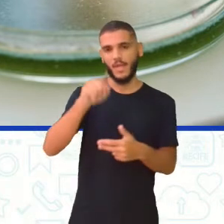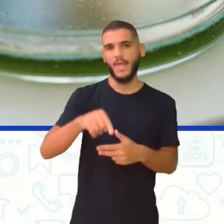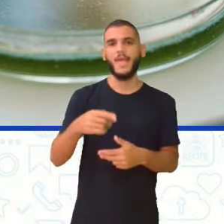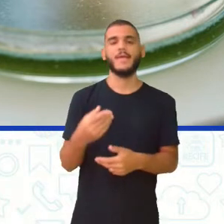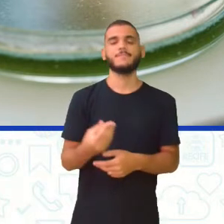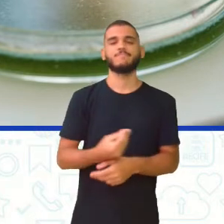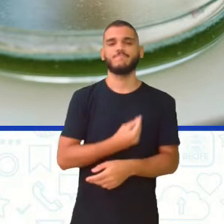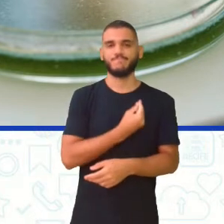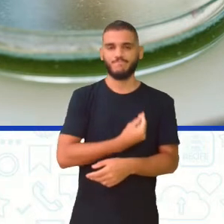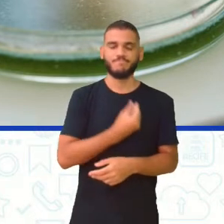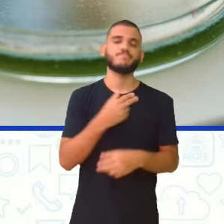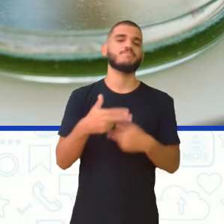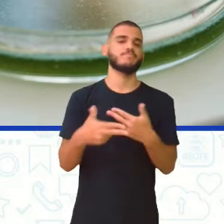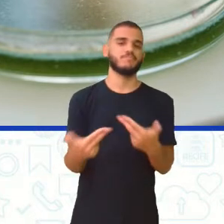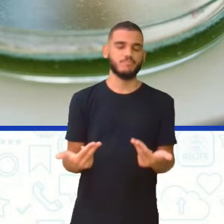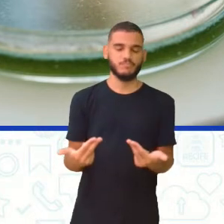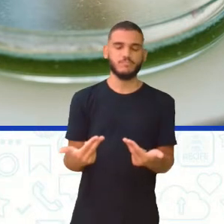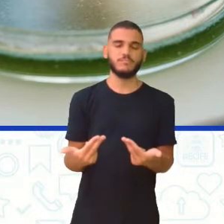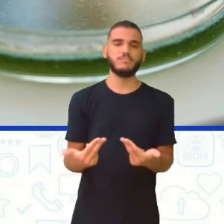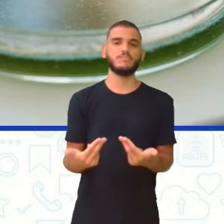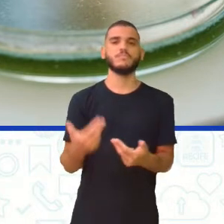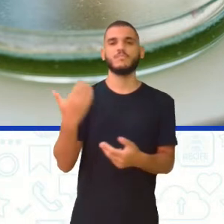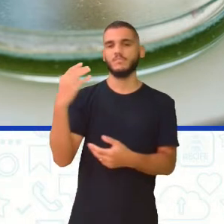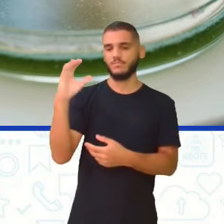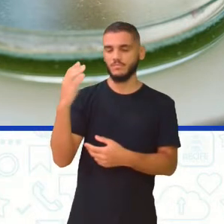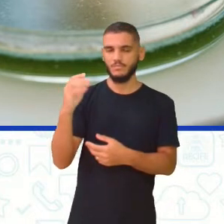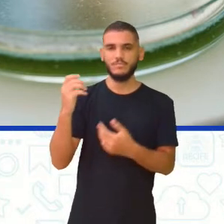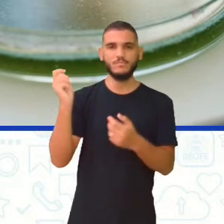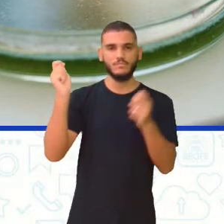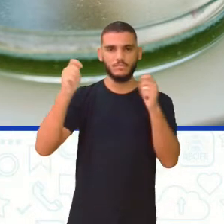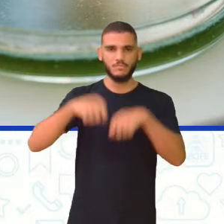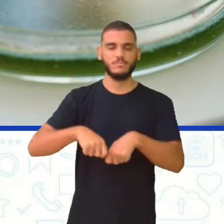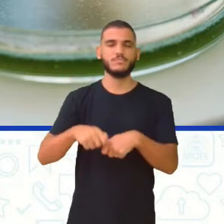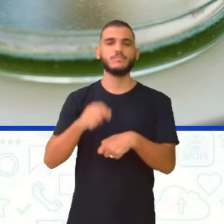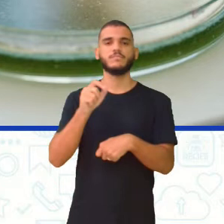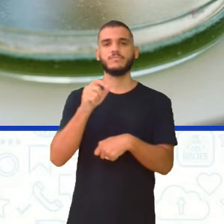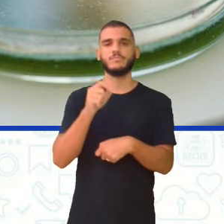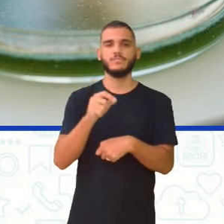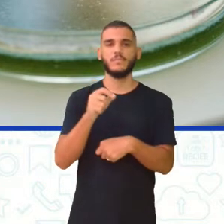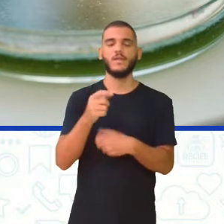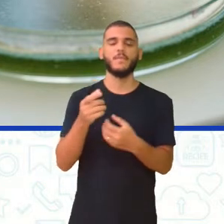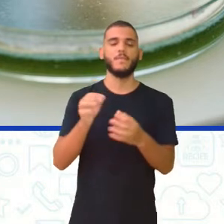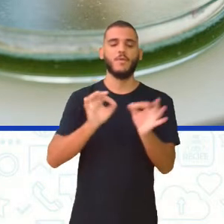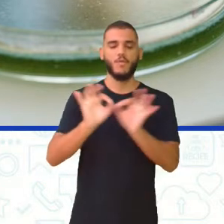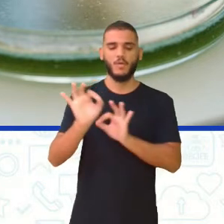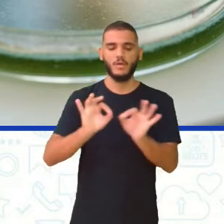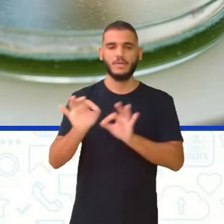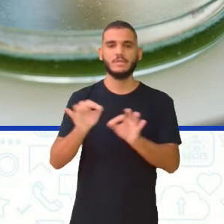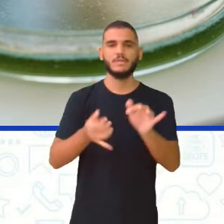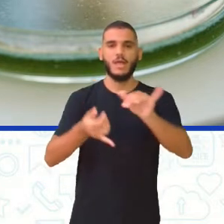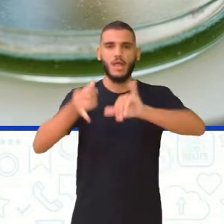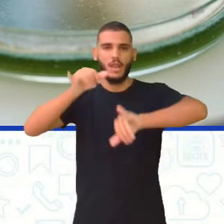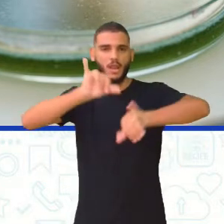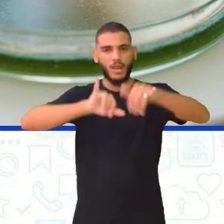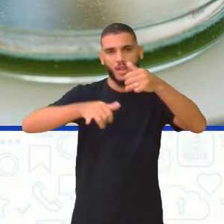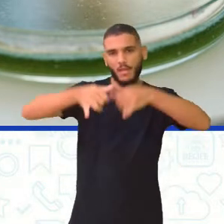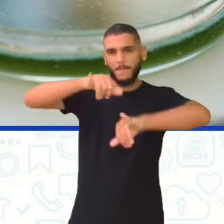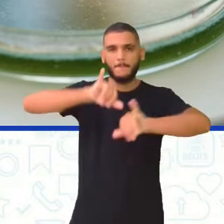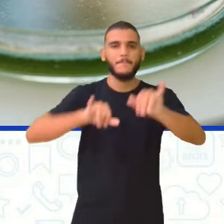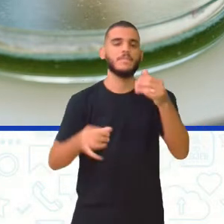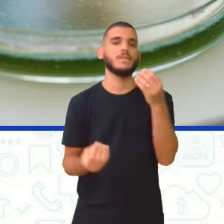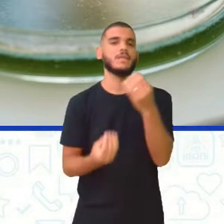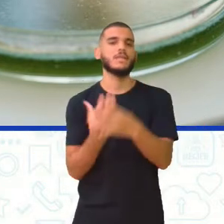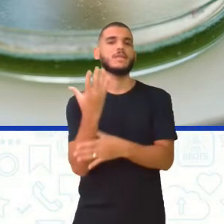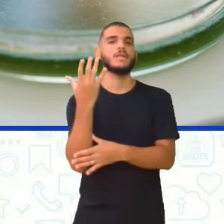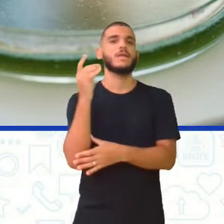os cientistas conseguem, né, vamos dizer assim, prender lá no laboratório e fazer com que eles desenvolvam algum tipo